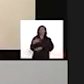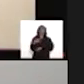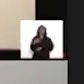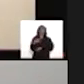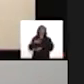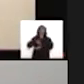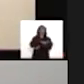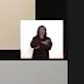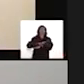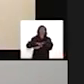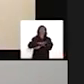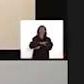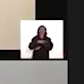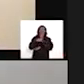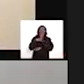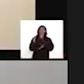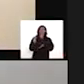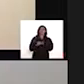da sessão de hoje. Obrigada.